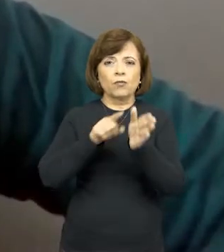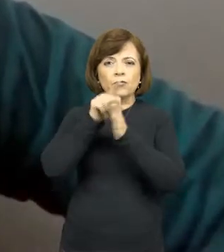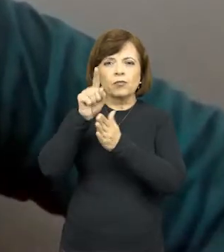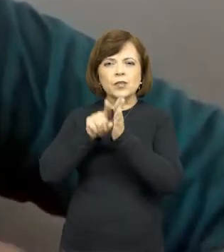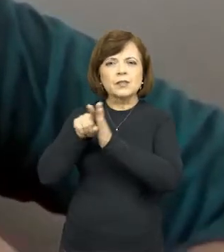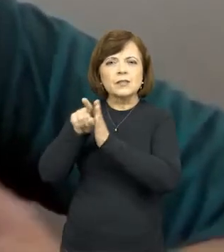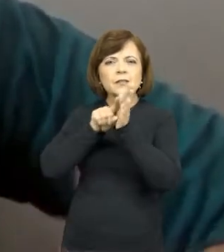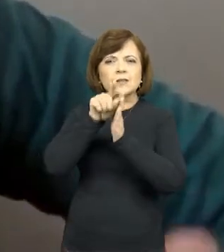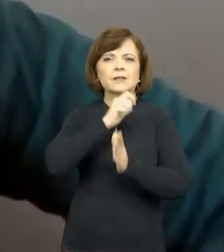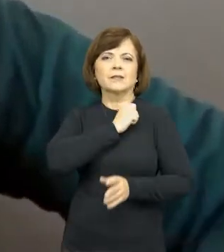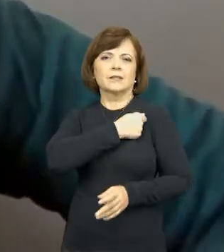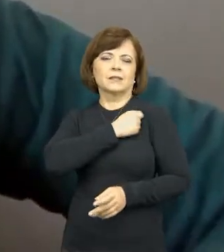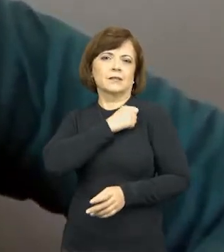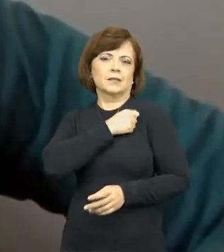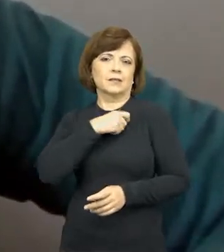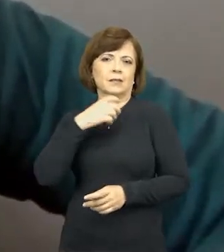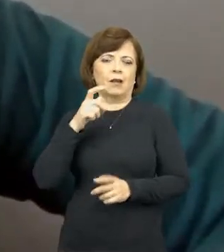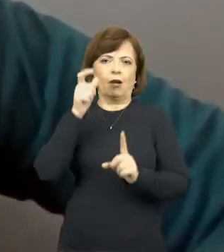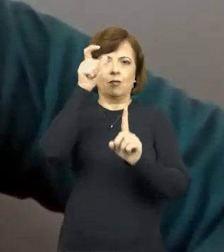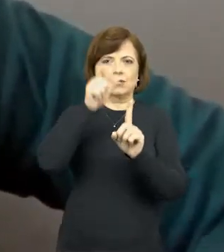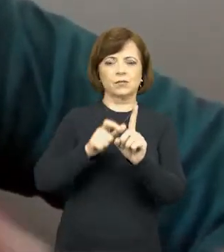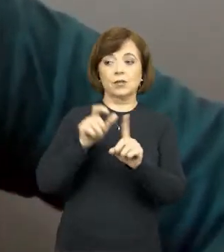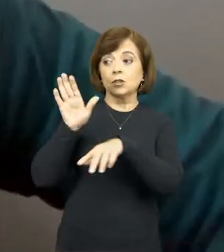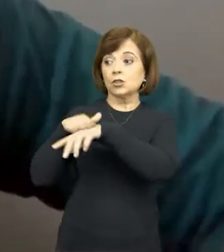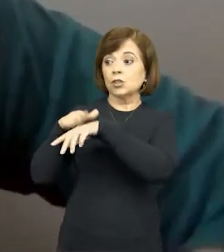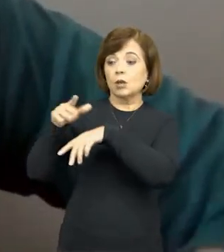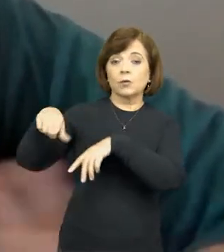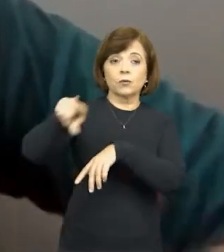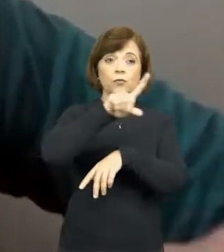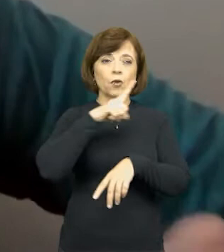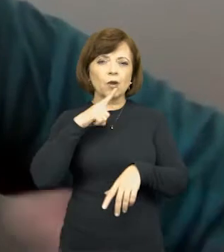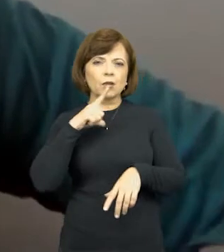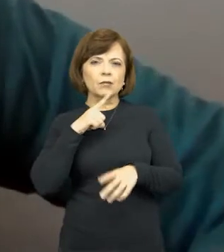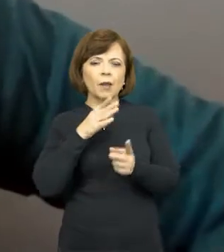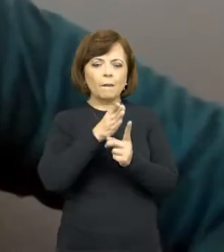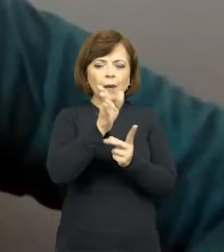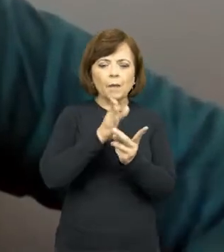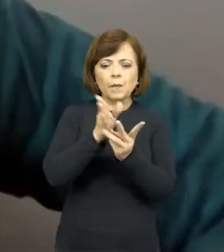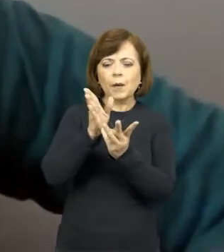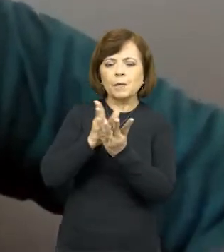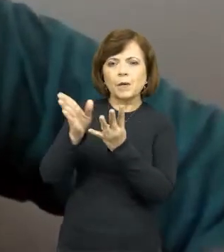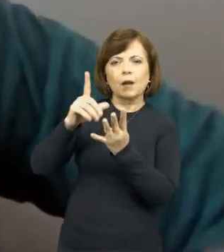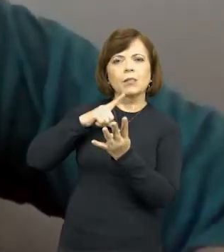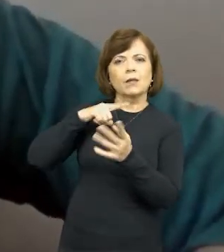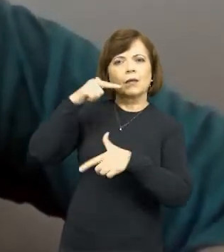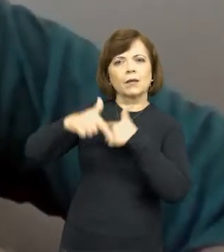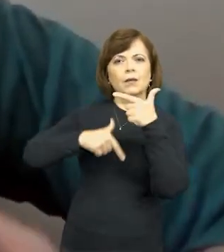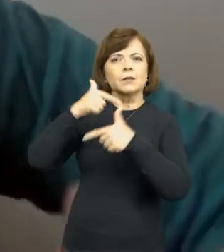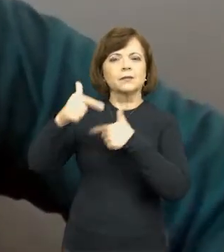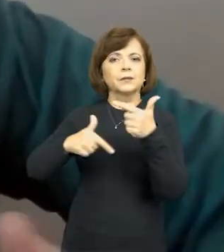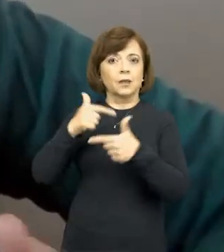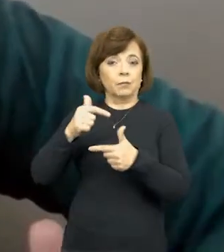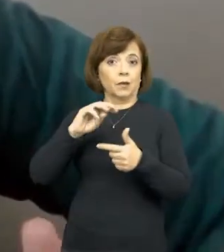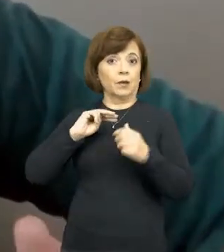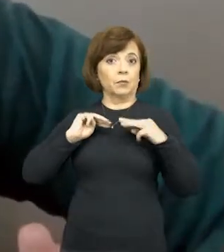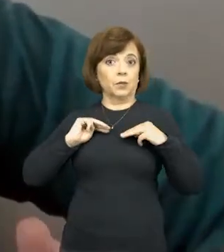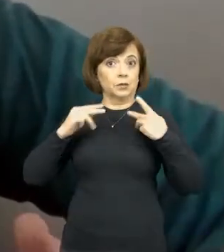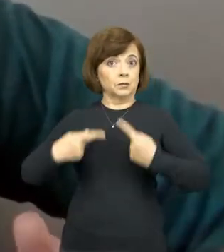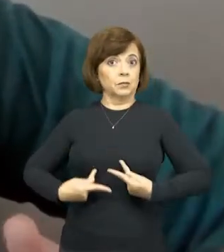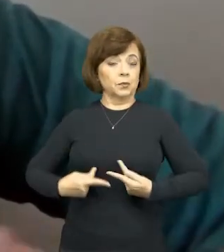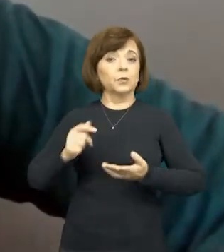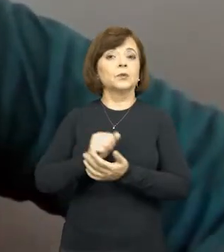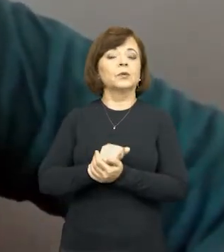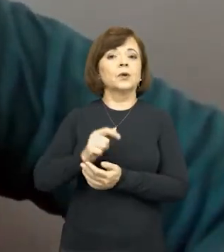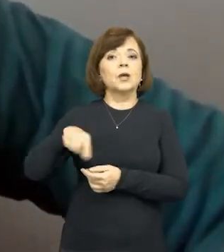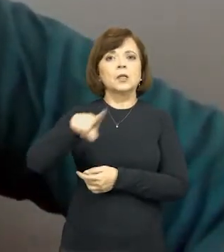Consumidor Vencedor, em que a gente chamava os consumidores a conhecer aquelas linhas que já tinham ação do Ministério Público, né, e denunciar se a